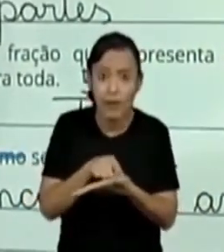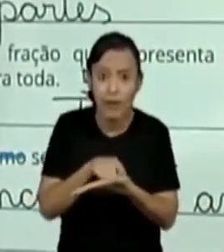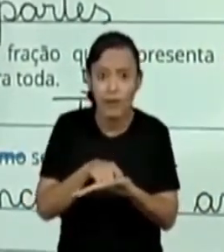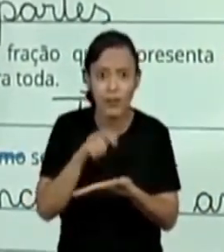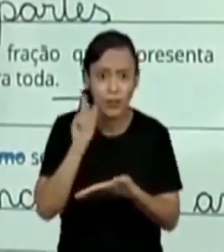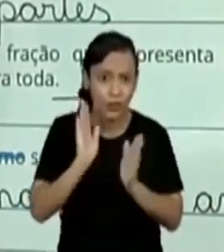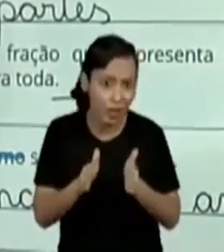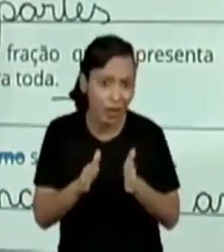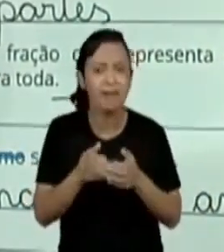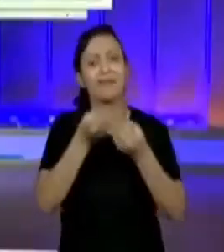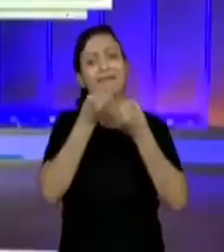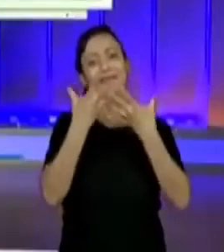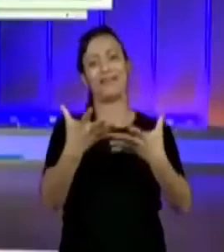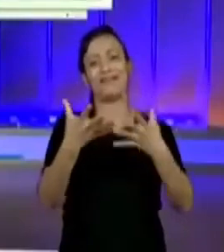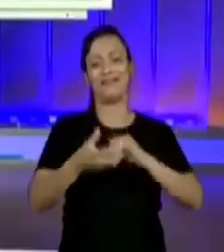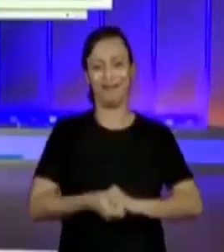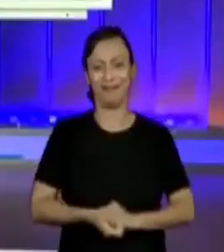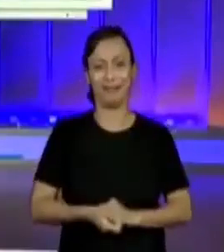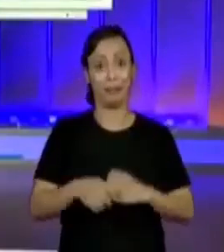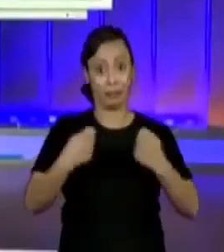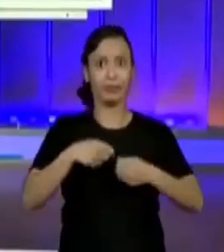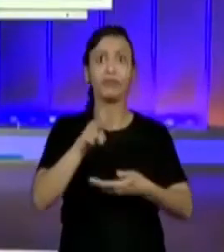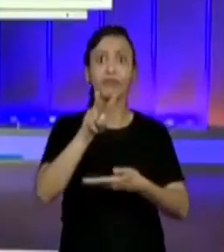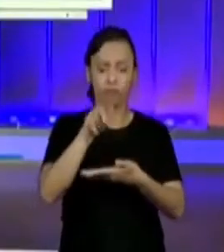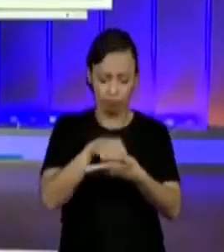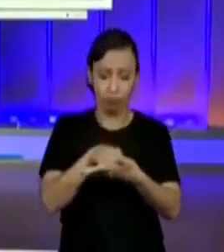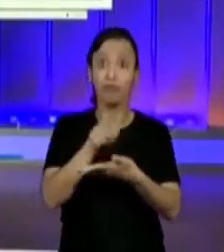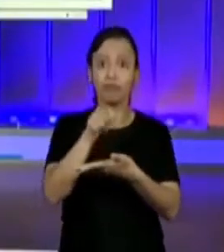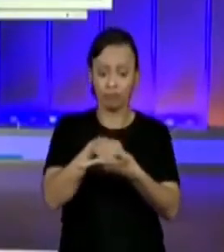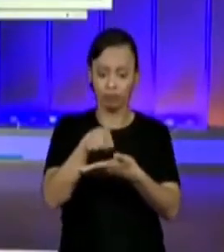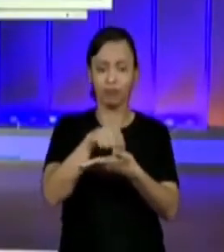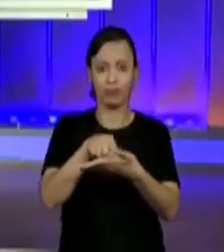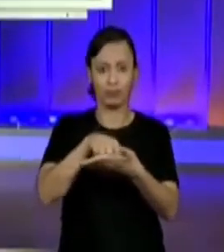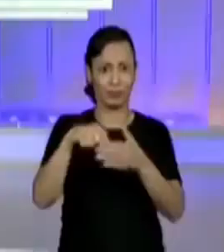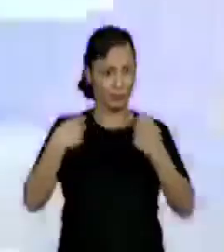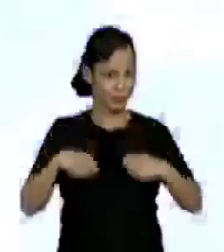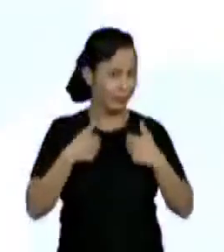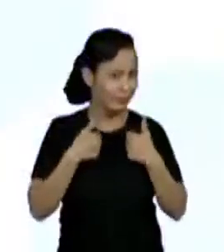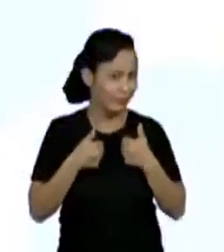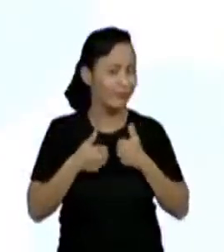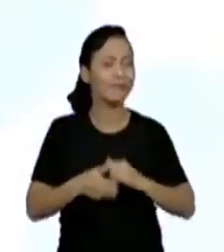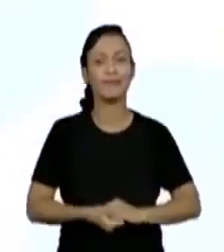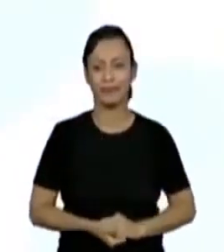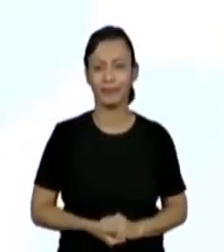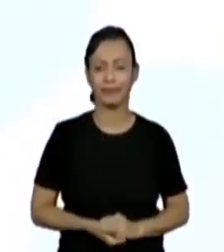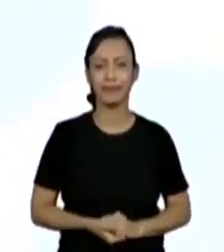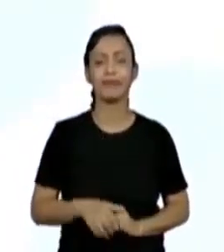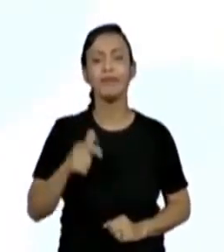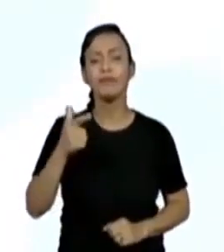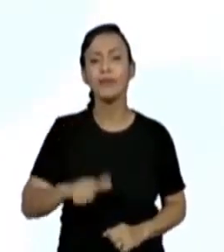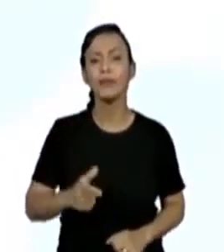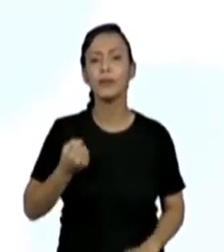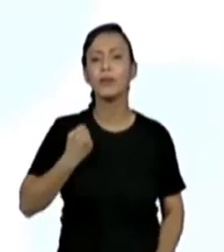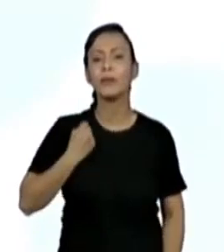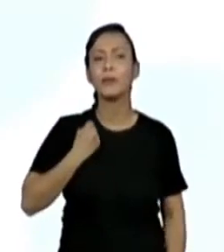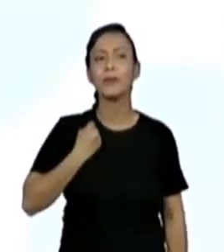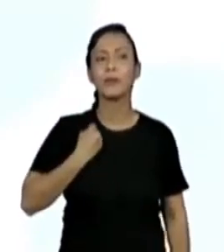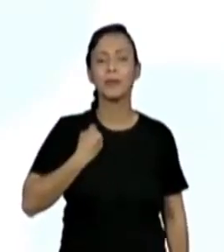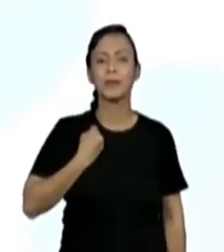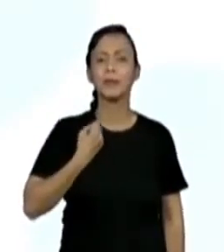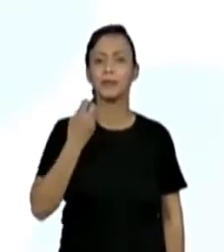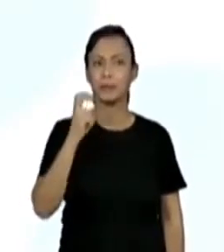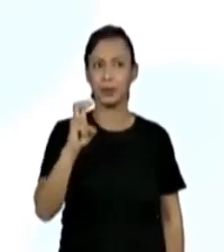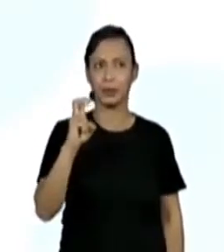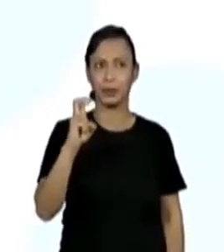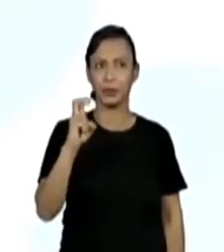registre vamos lá próxima tela número C as